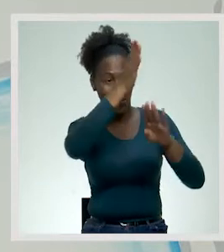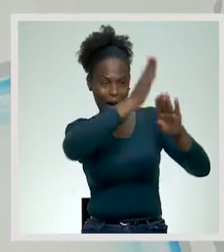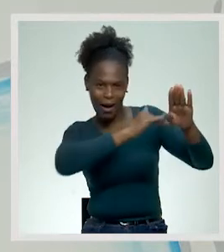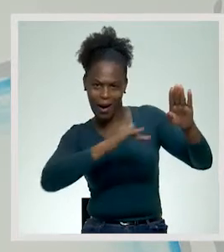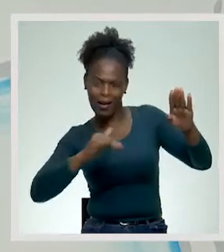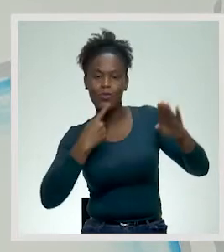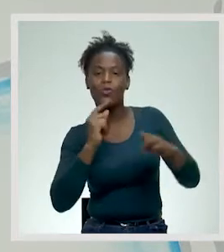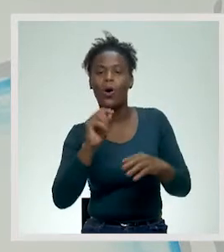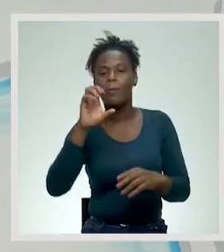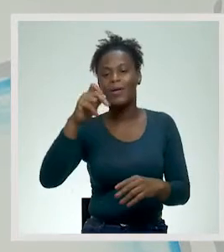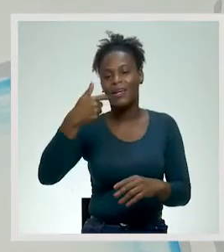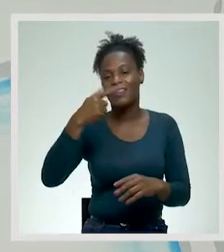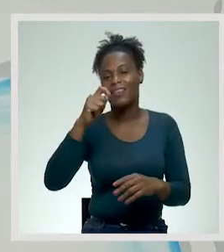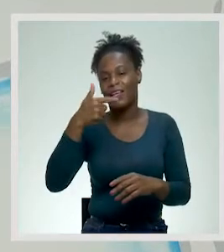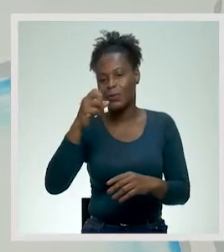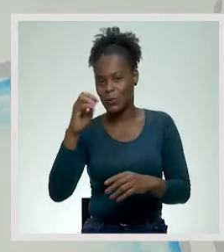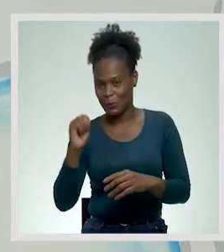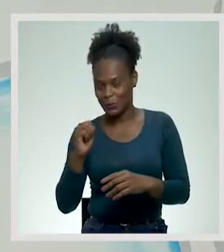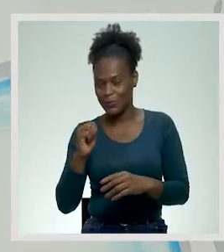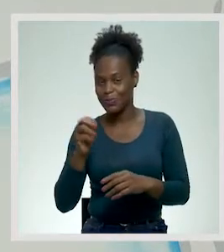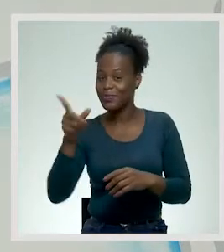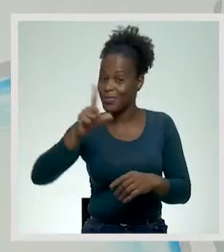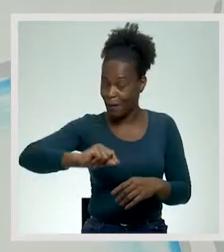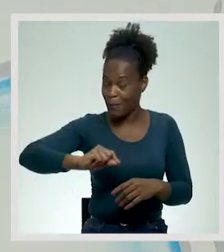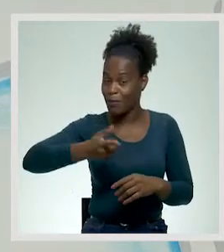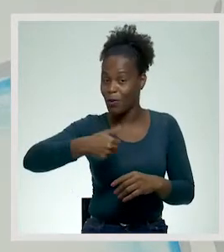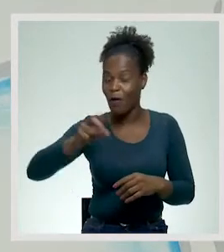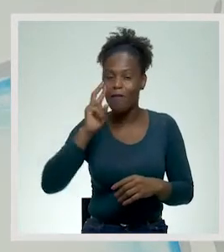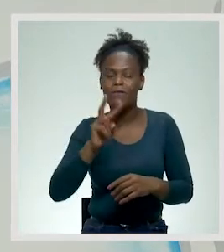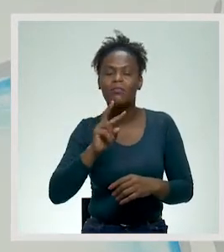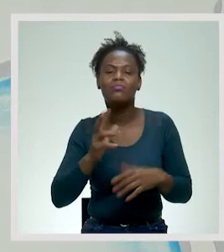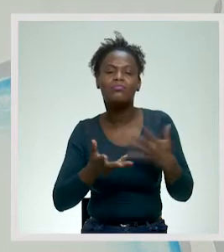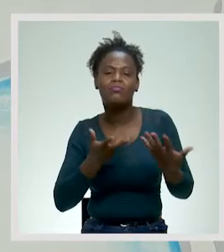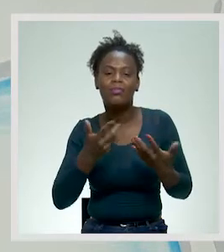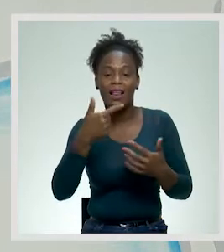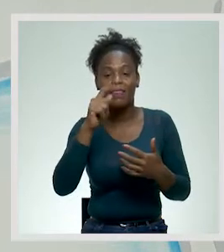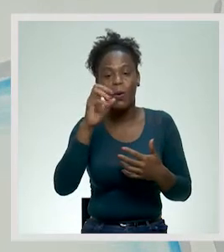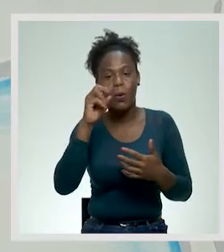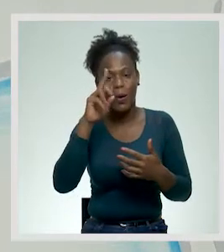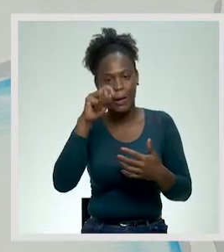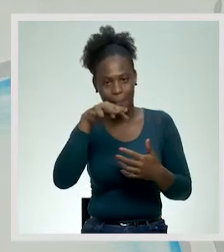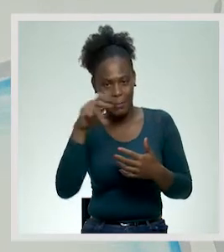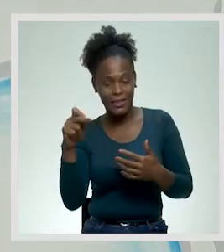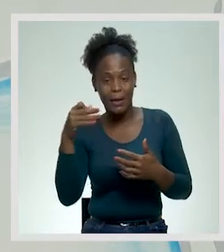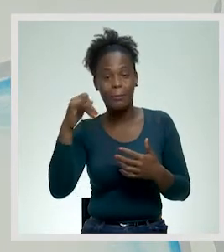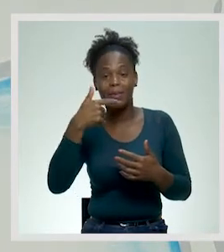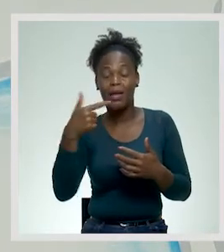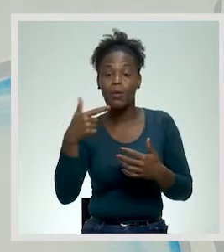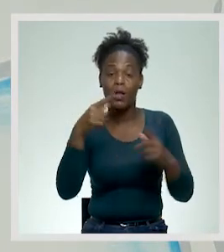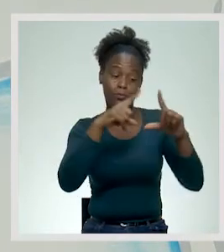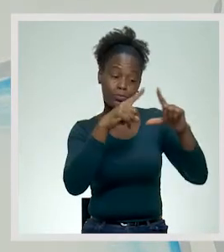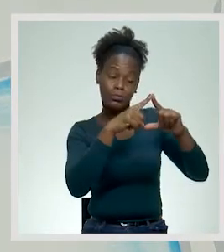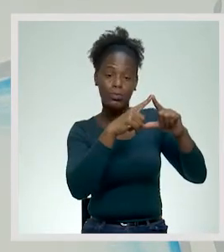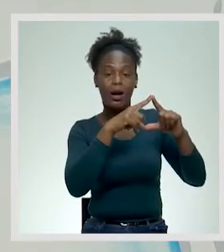lados chamam-se catetos. Também vimos teorema de Pitágoras num triângulo retângulo.